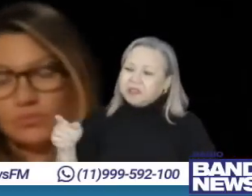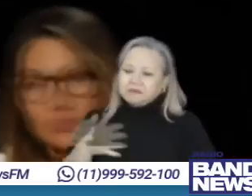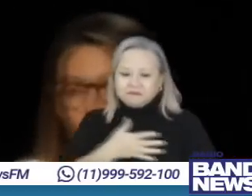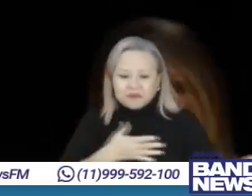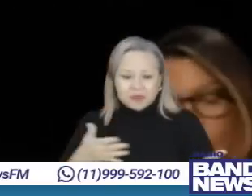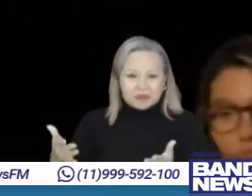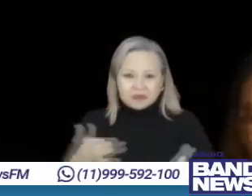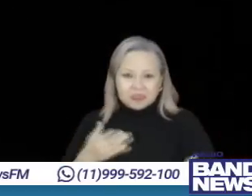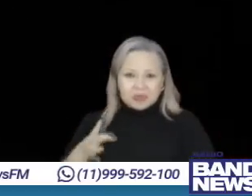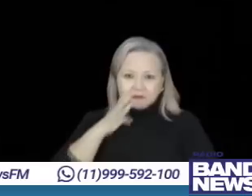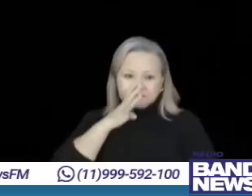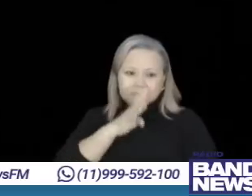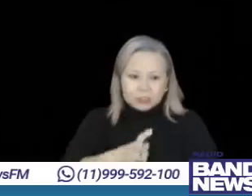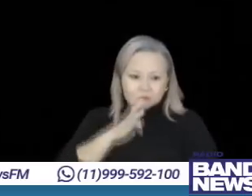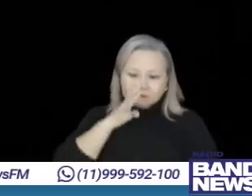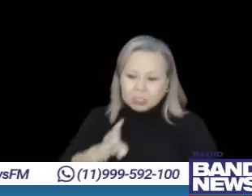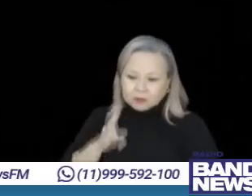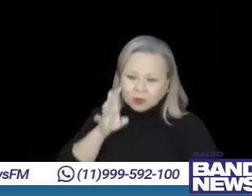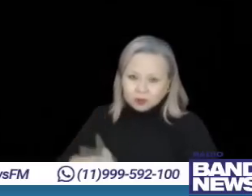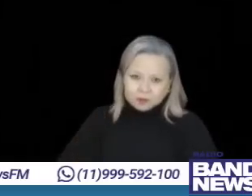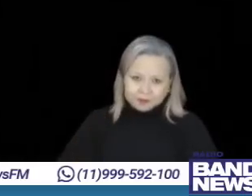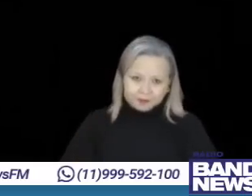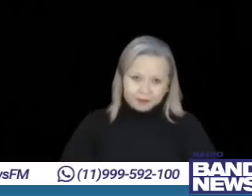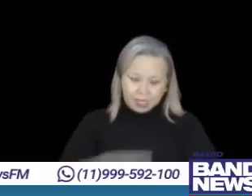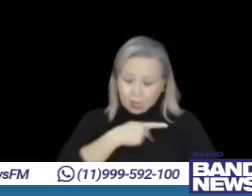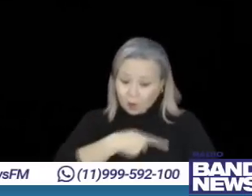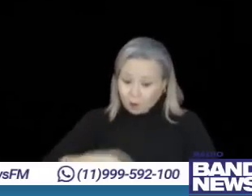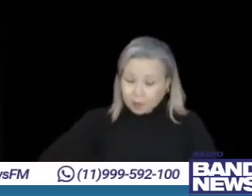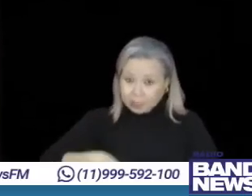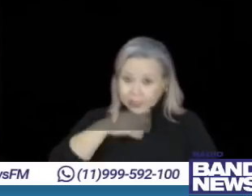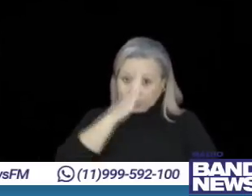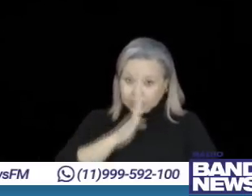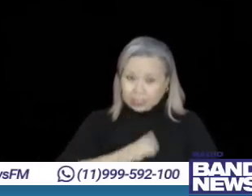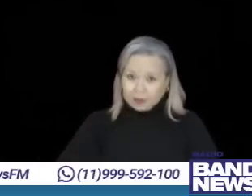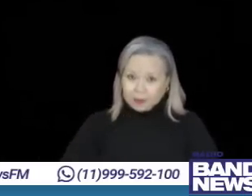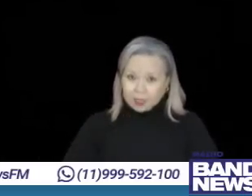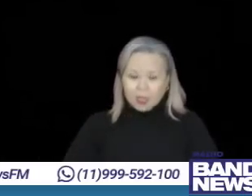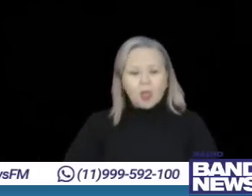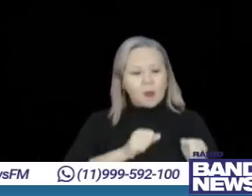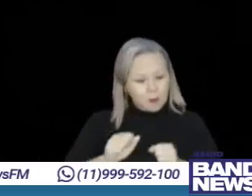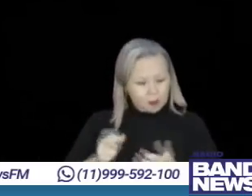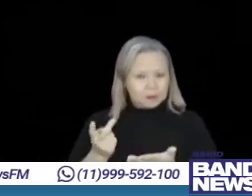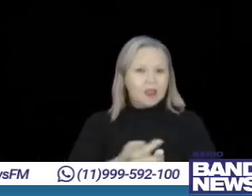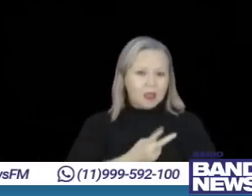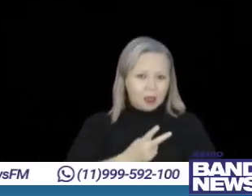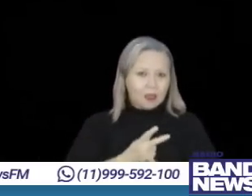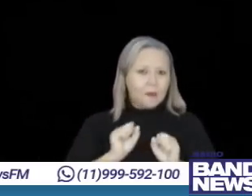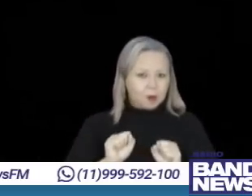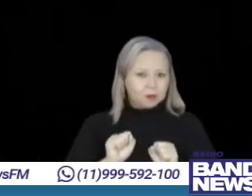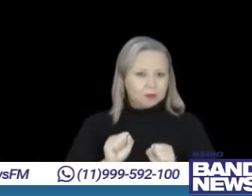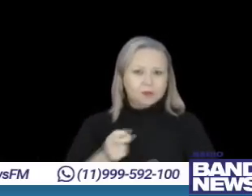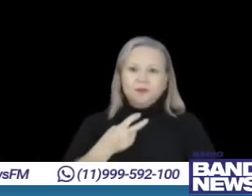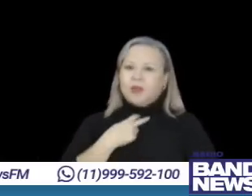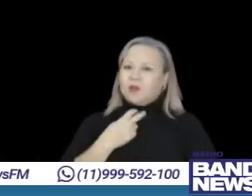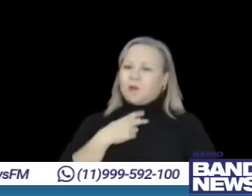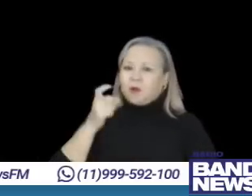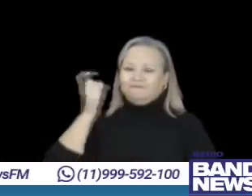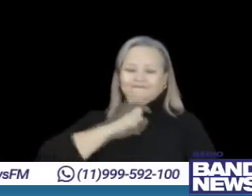tempo acusou. Um presidente da República, ele pode errar, mas ele não pode